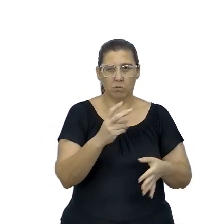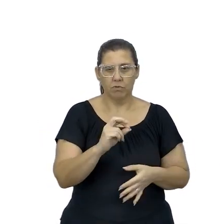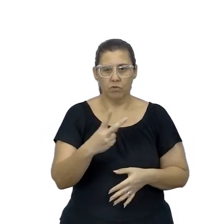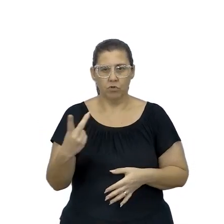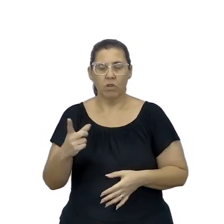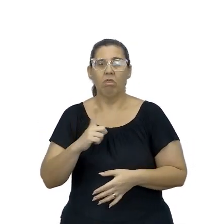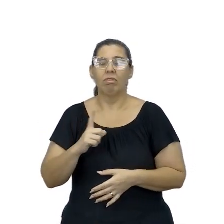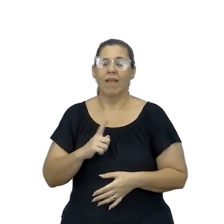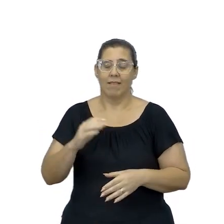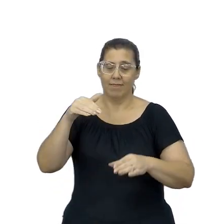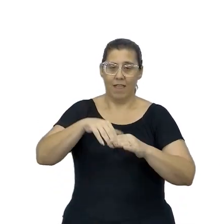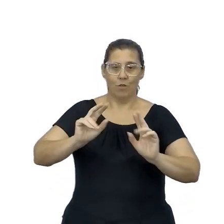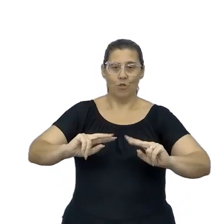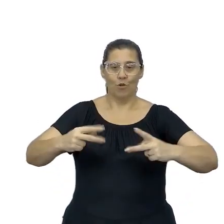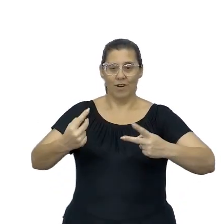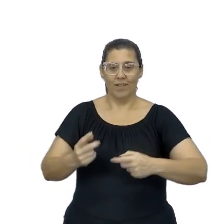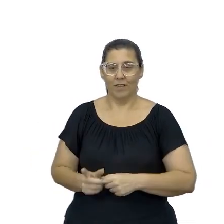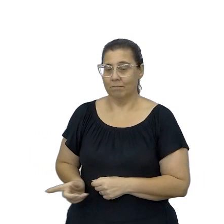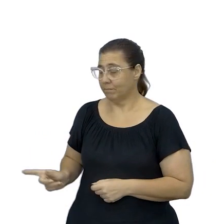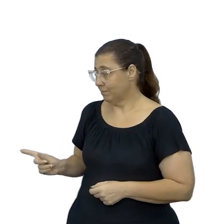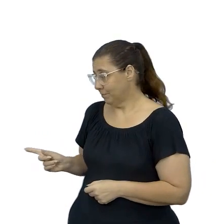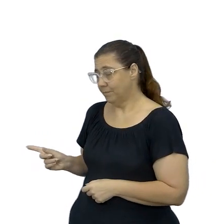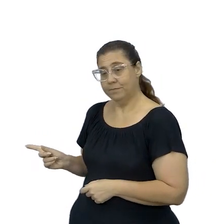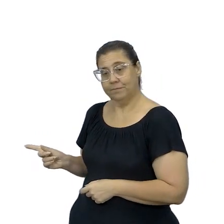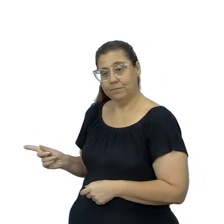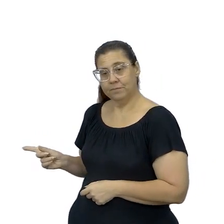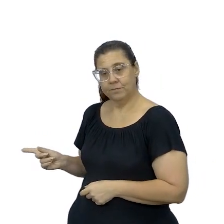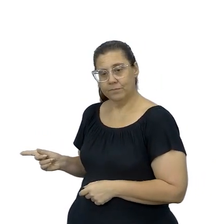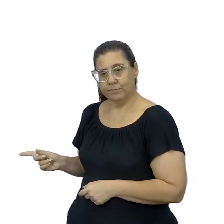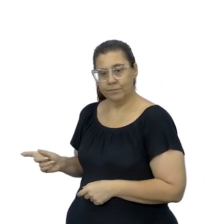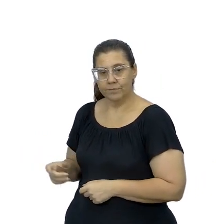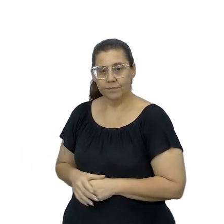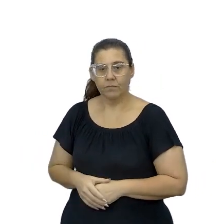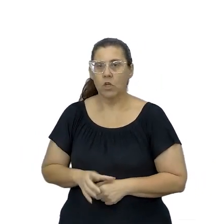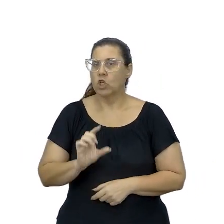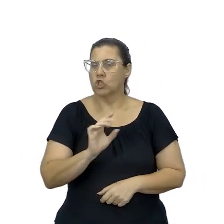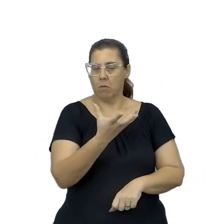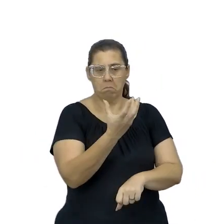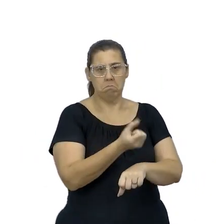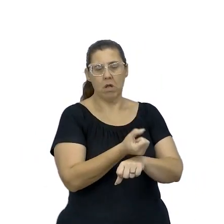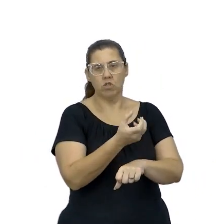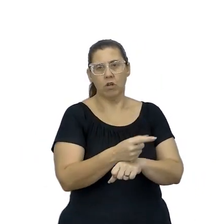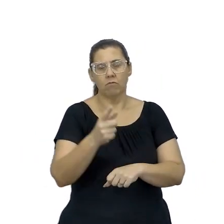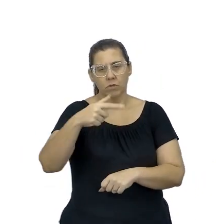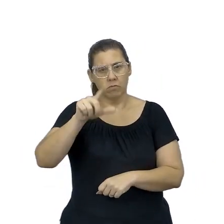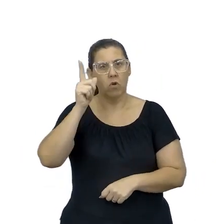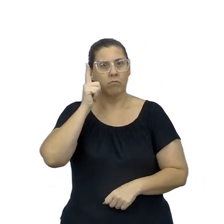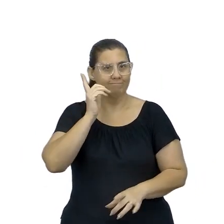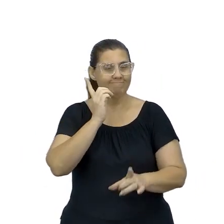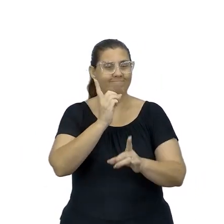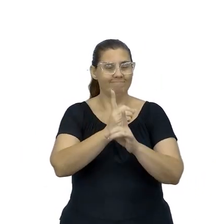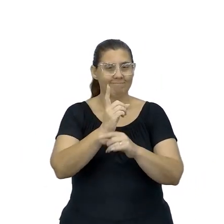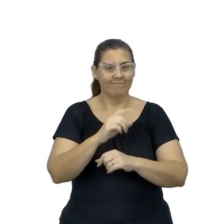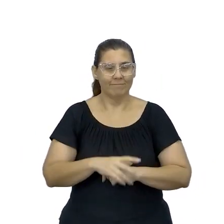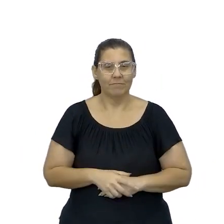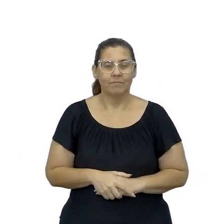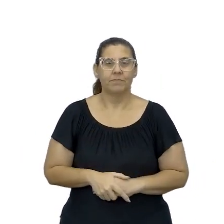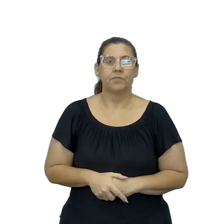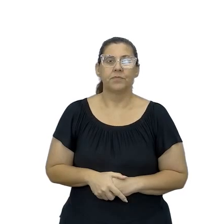nesse link, que está aqui embaixo nesse slide também. Basta baixar a apresentação que vocês vão encontrar, tá